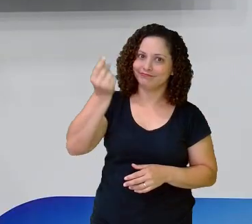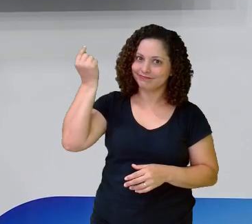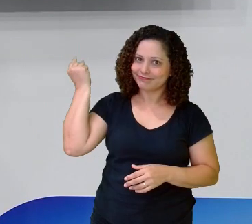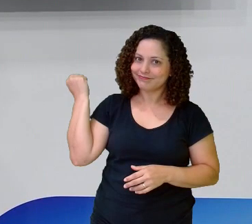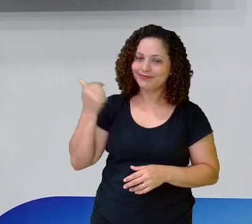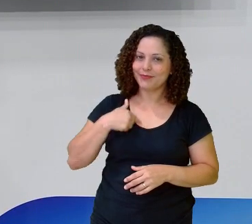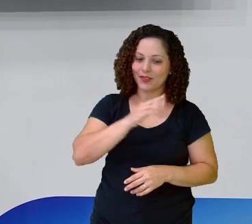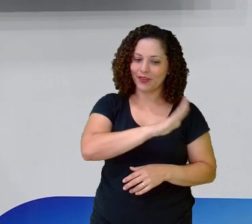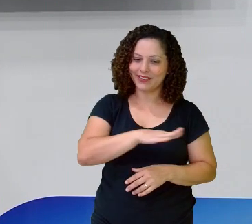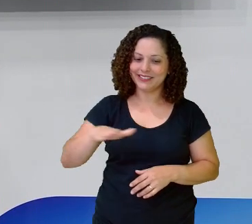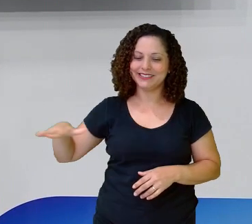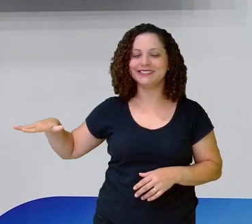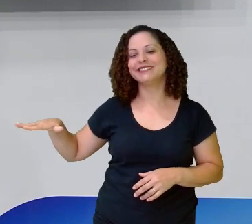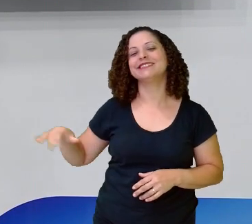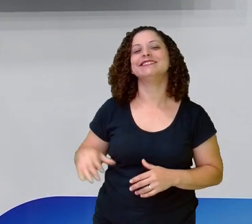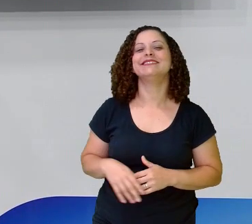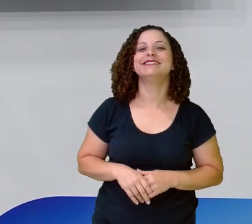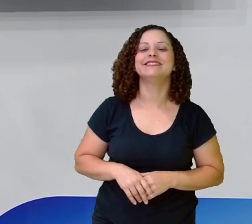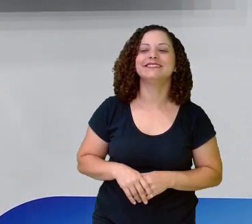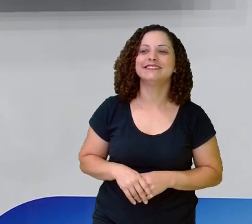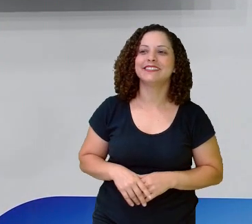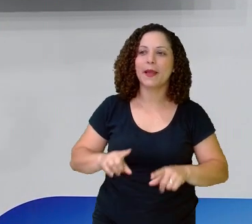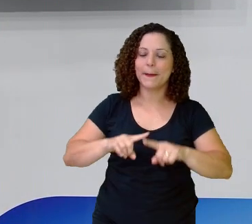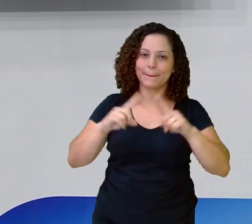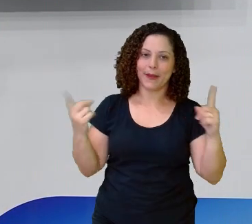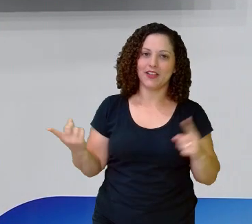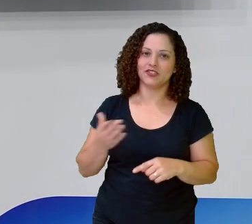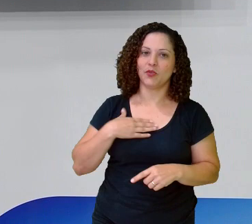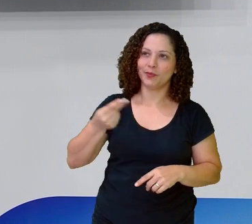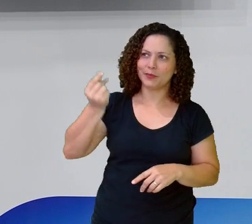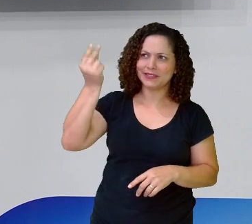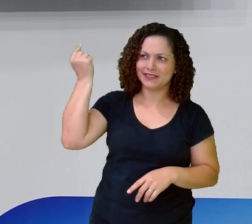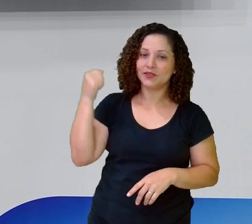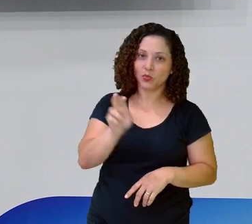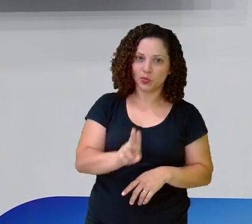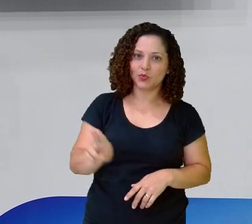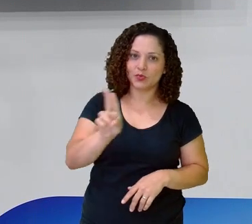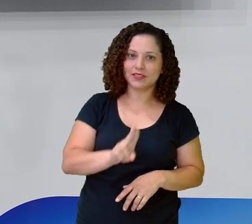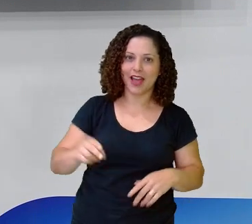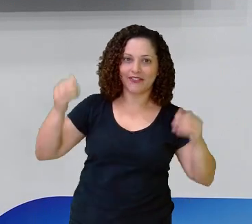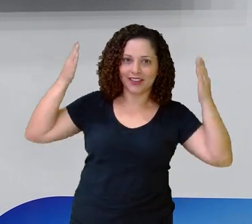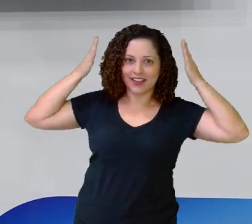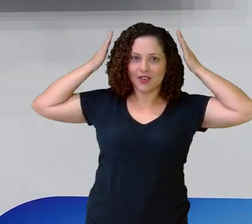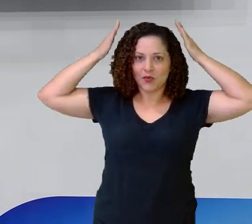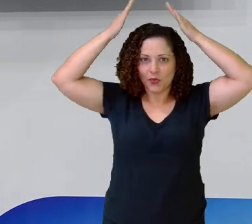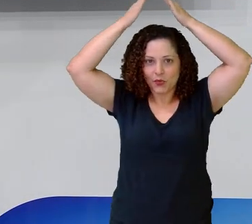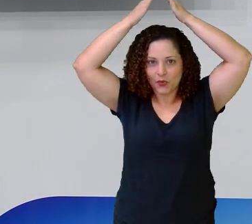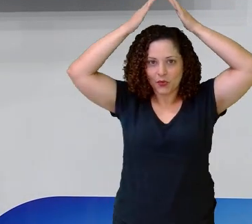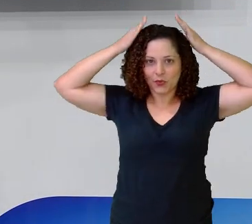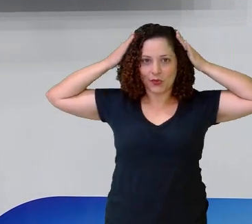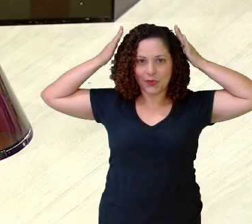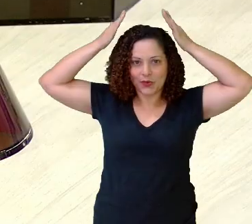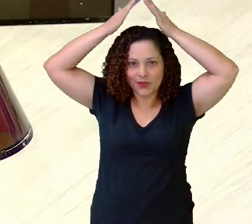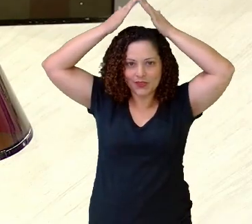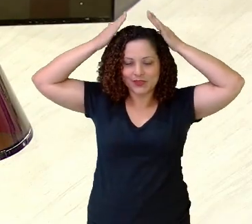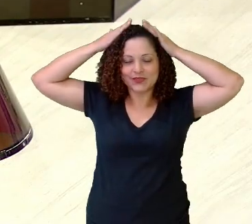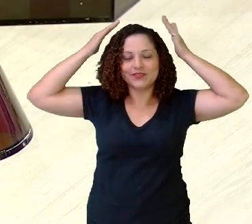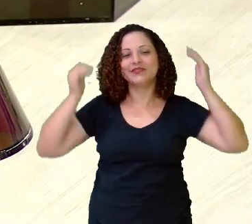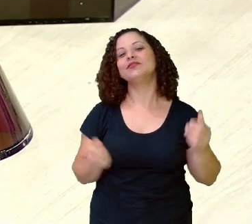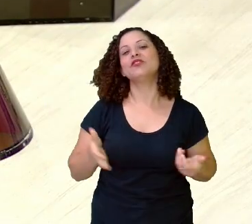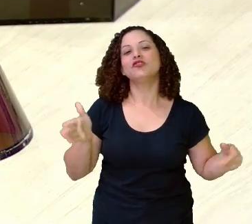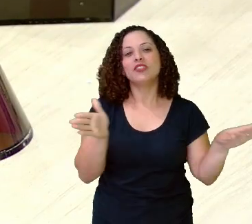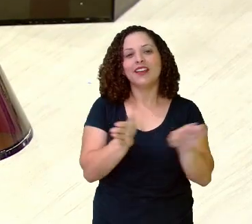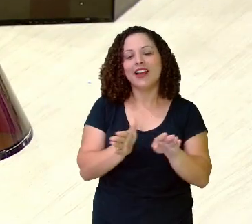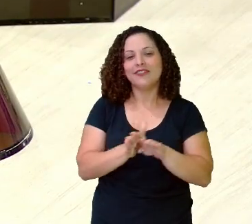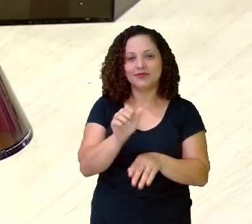Não que eu seja velha, tá bom? Mas assim, na minha época se usava muito. A gente já chegava na festa e já colocavam